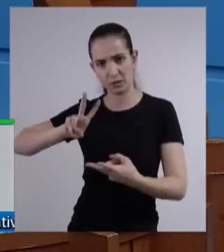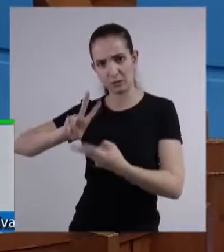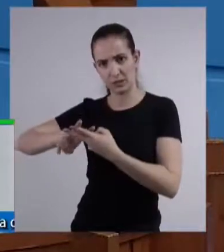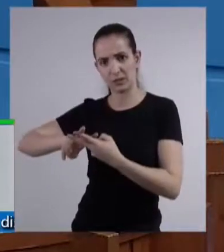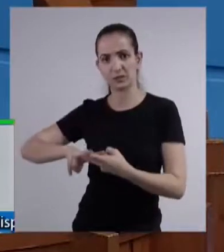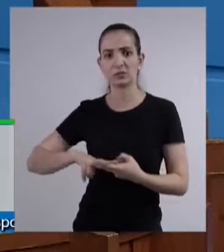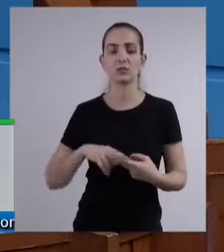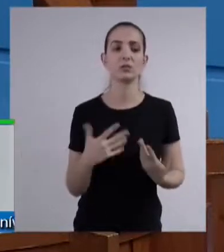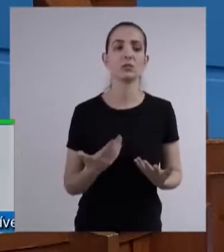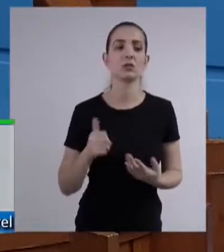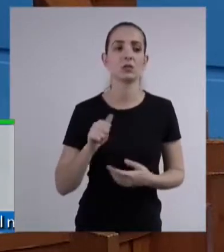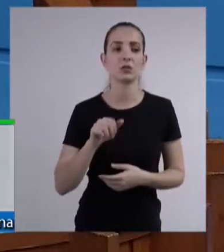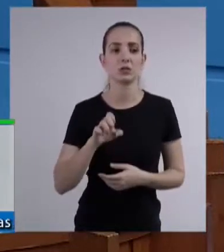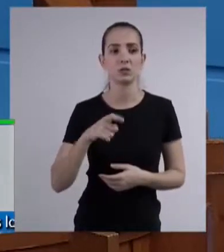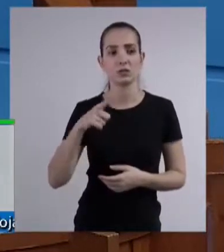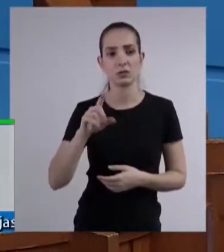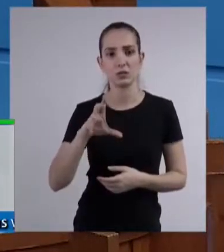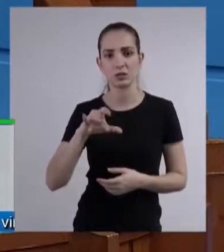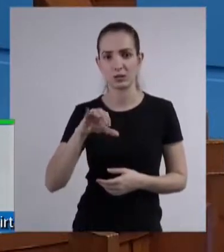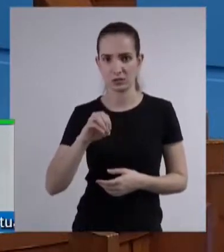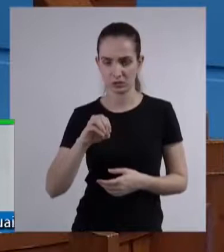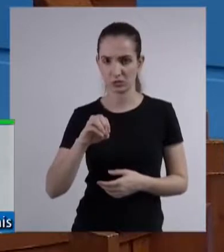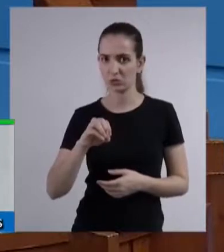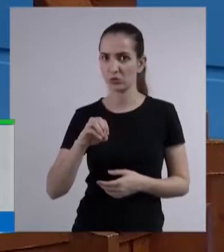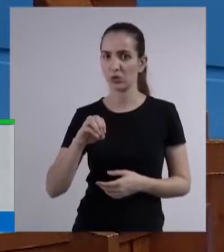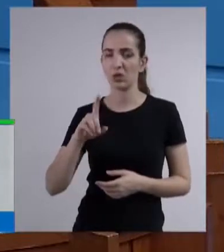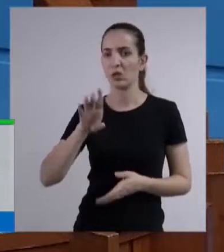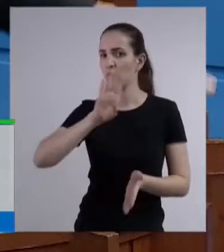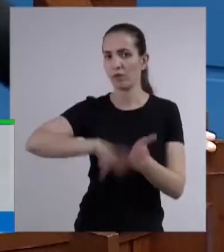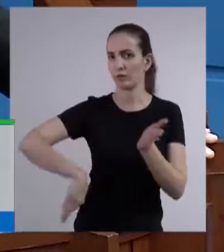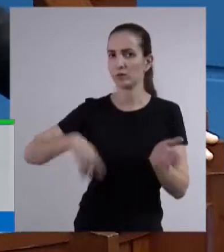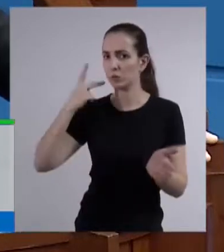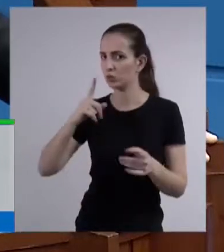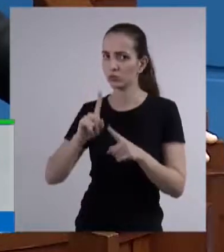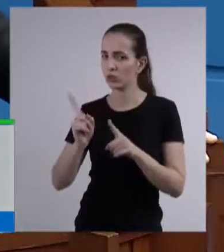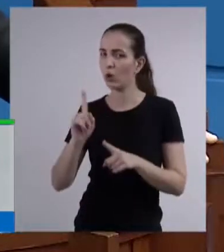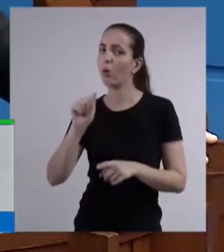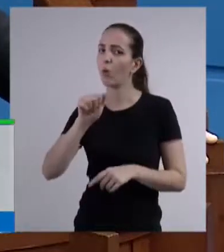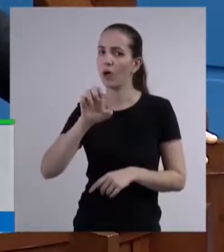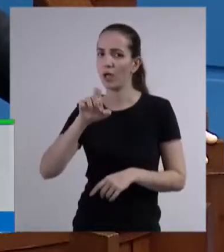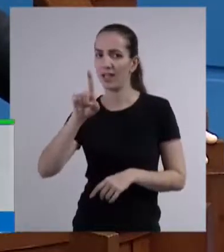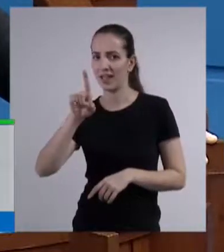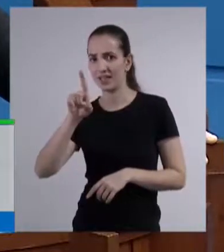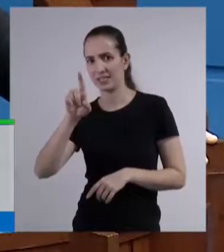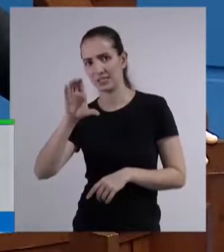O Aécio, o Supremo não deixou cassar, deixou ele voltar para o Senado.